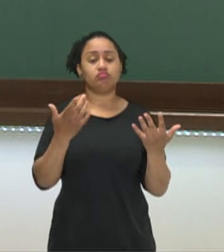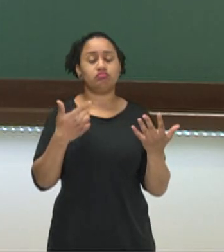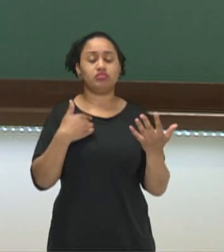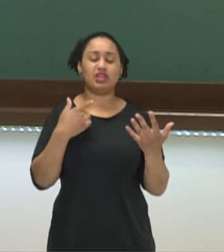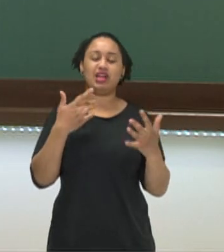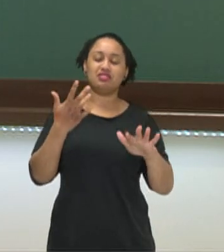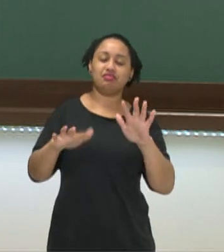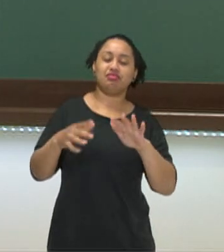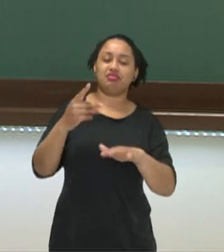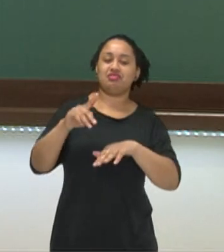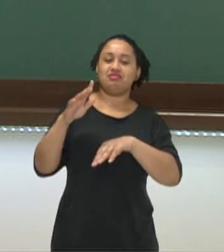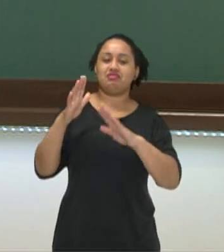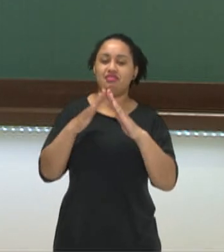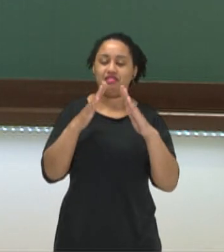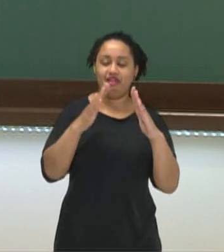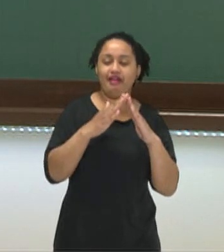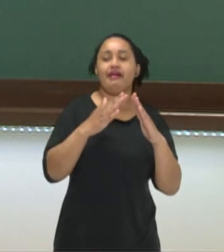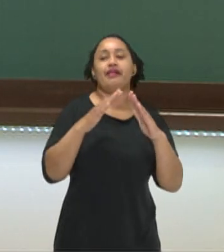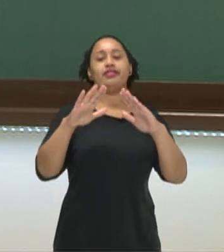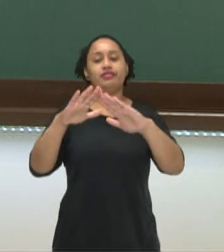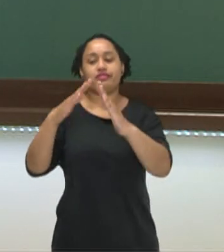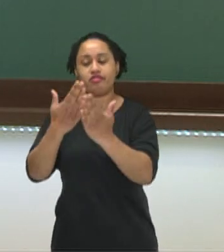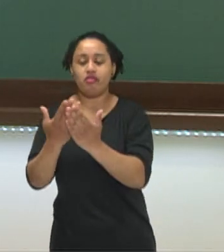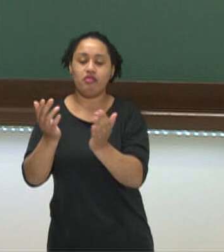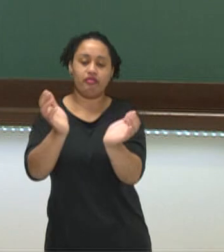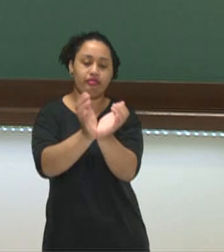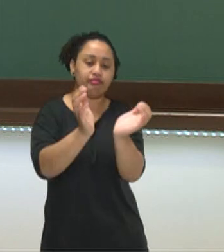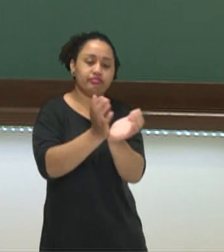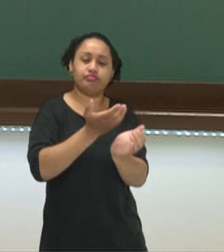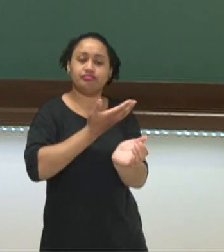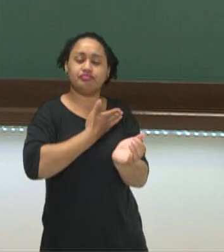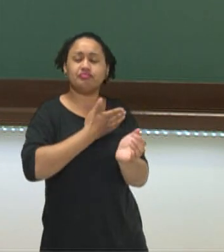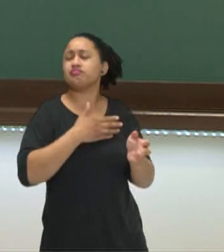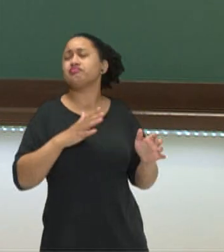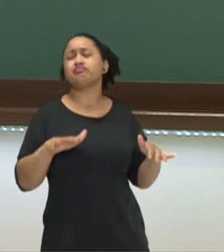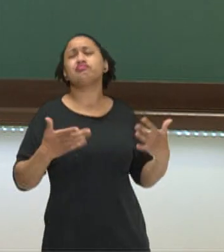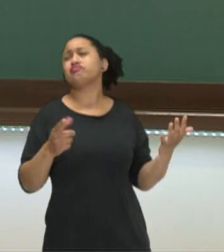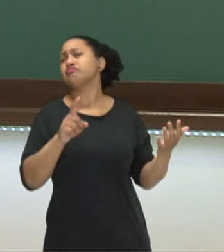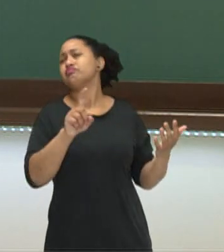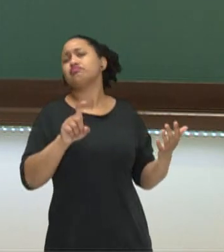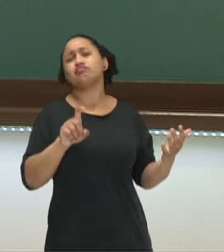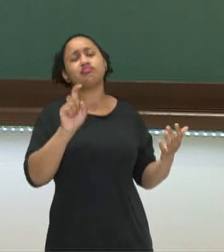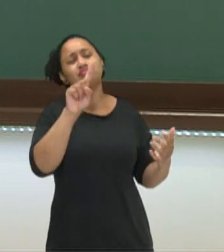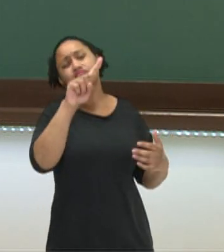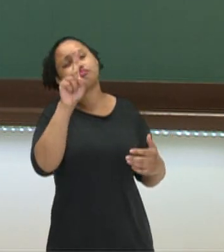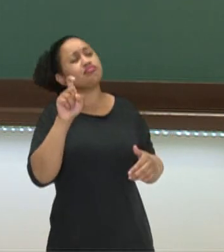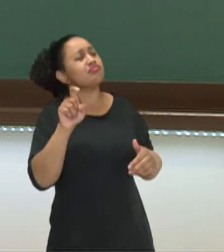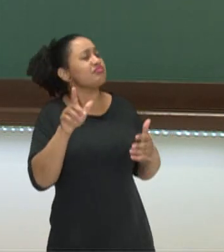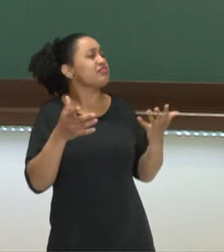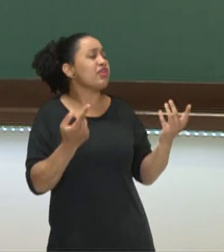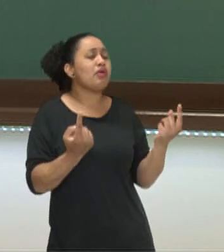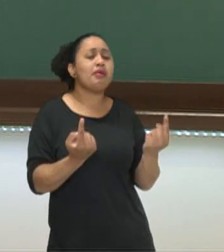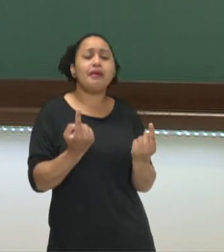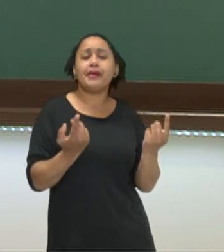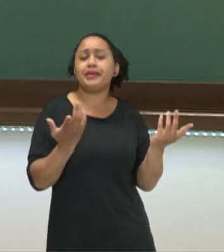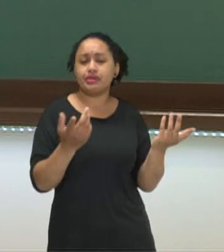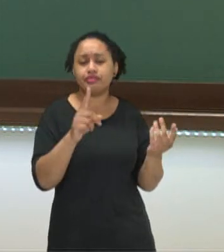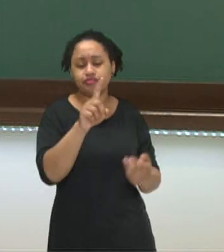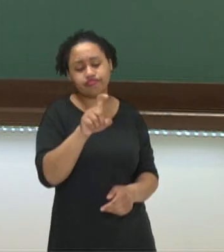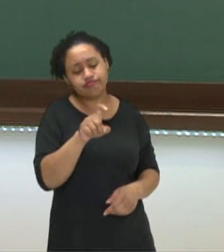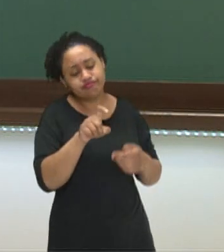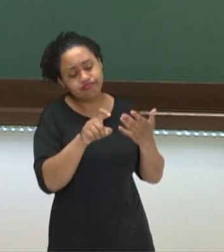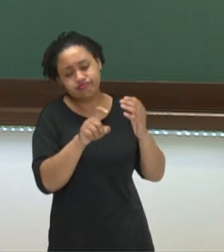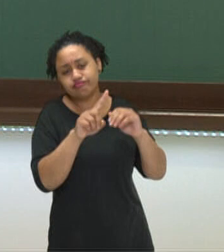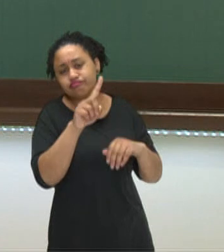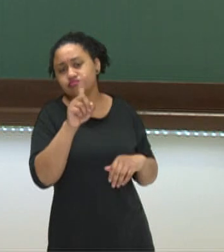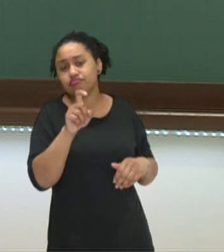sua casa, na escola, numa roda de amigos, enfim, e o X da questão? Qual é o X da questão? Então, X é